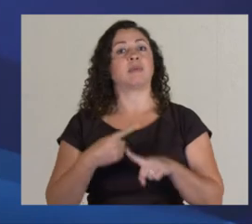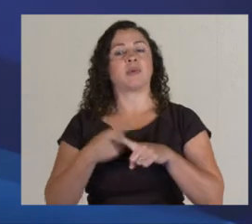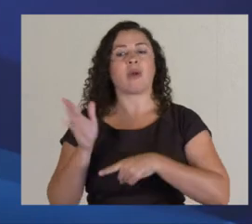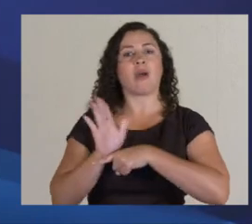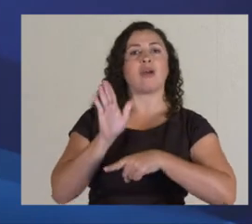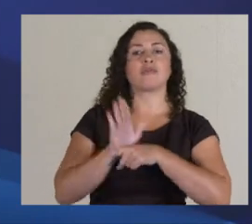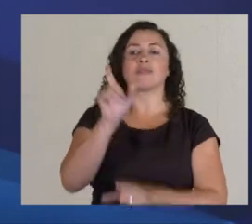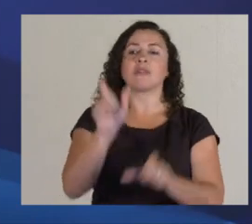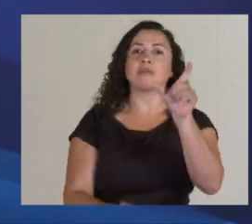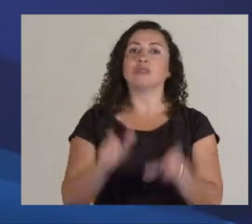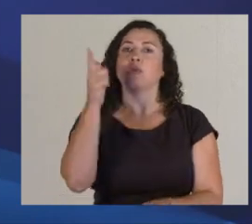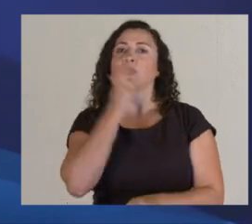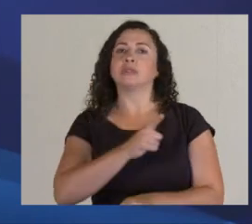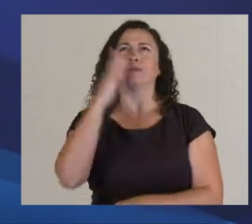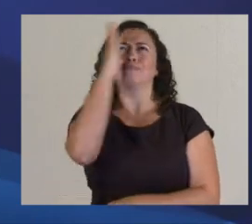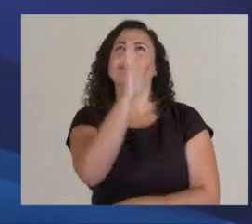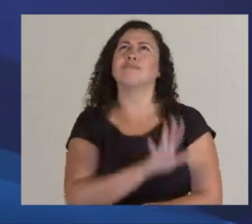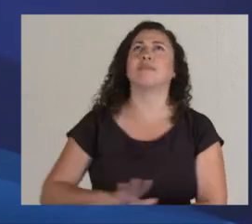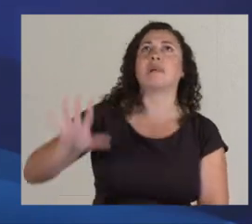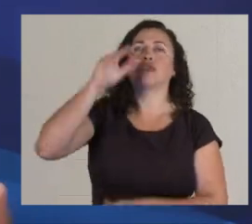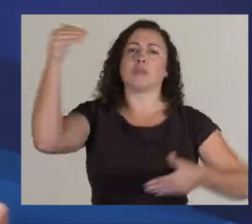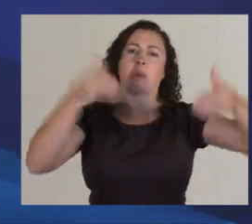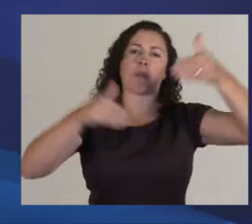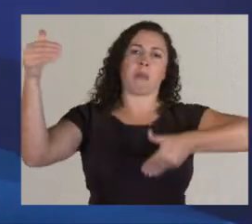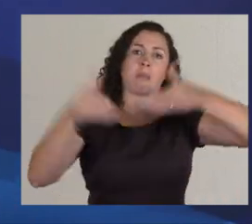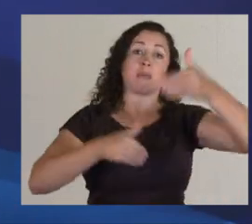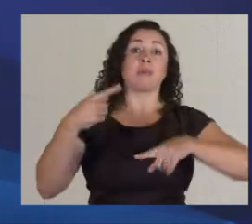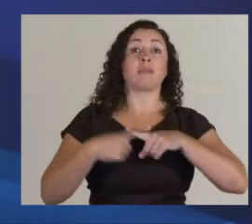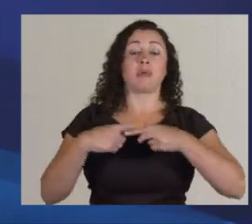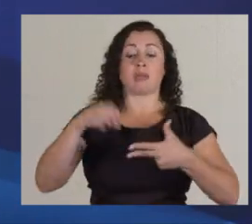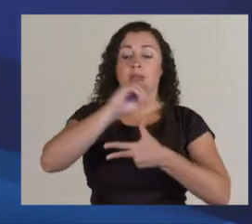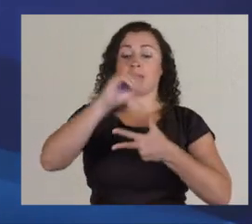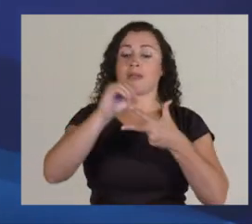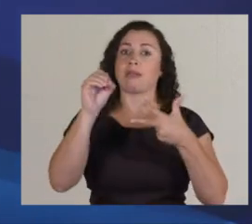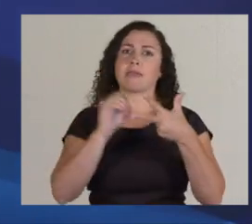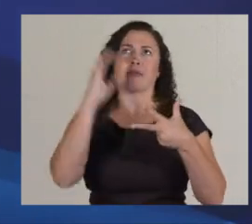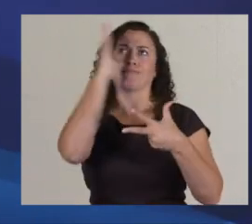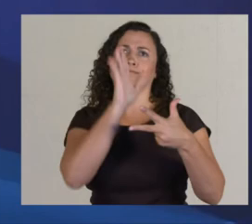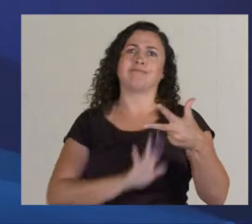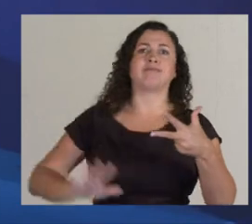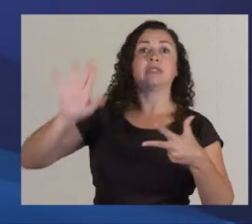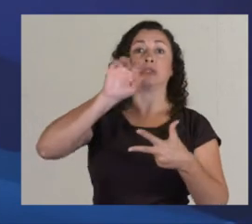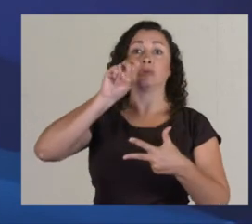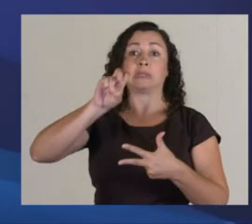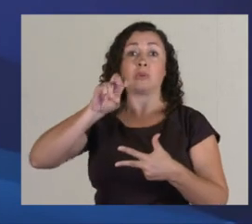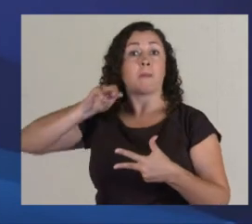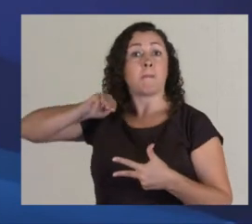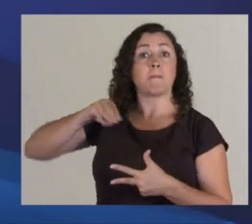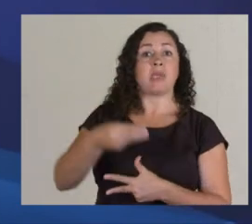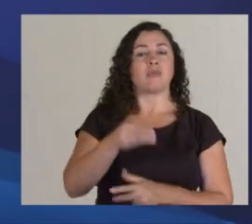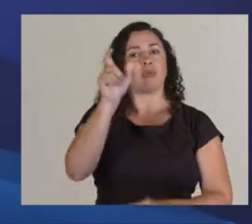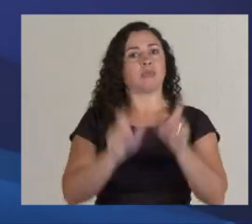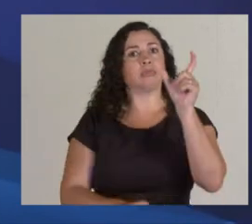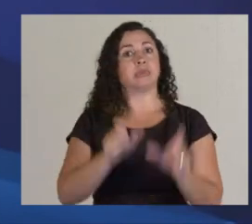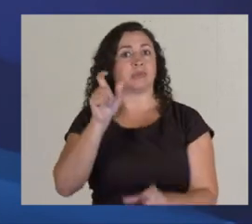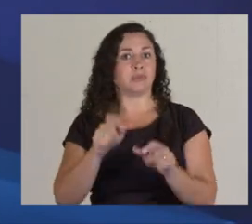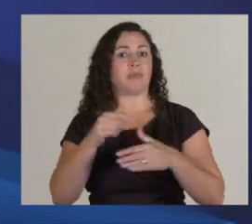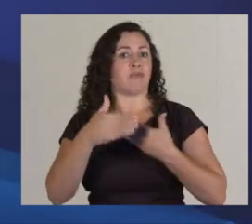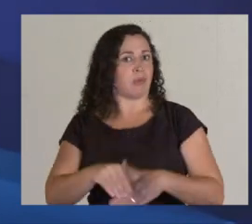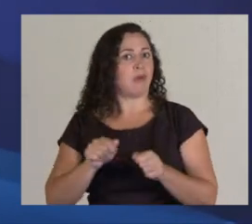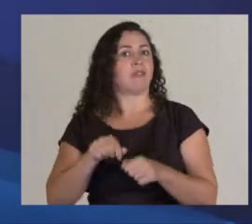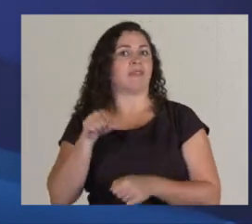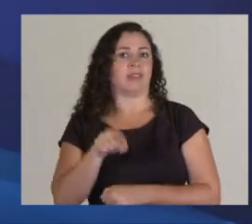exatamente poder ter uma abrangência nacional, já que o Enem tem uma base de dados de aproximadamente 5 milhões de